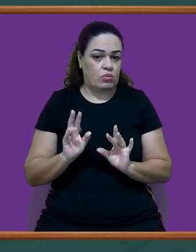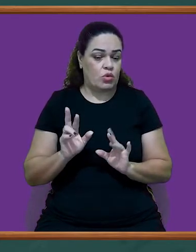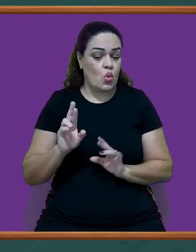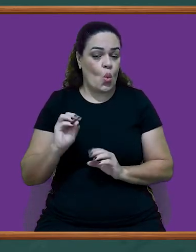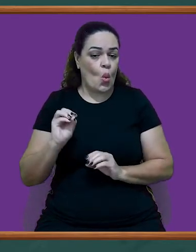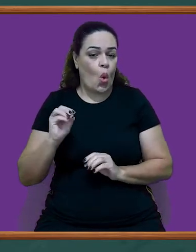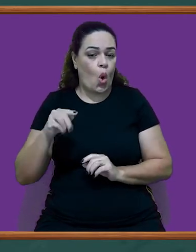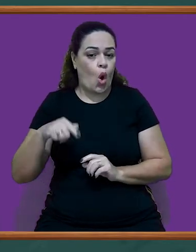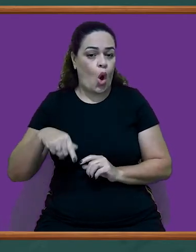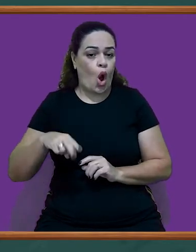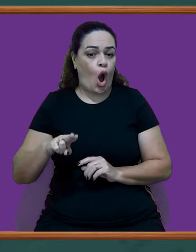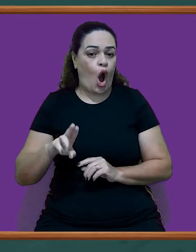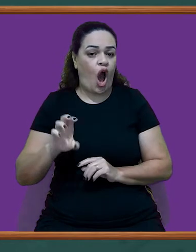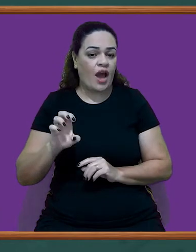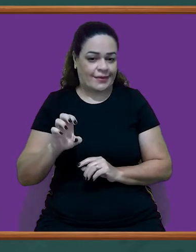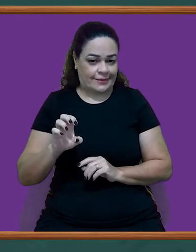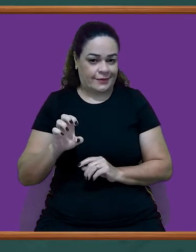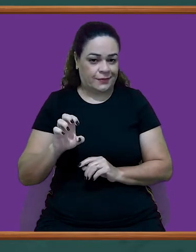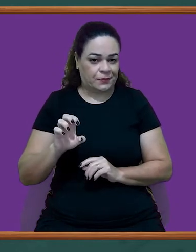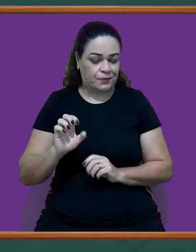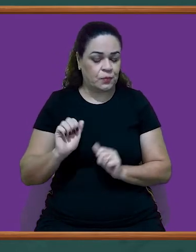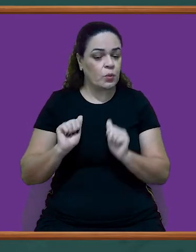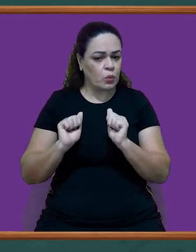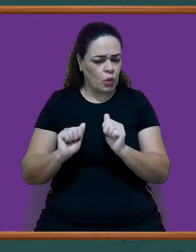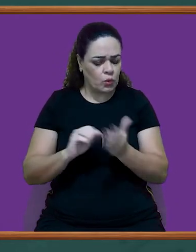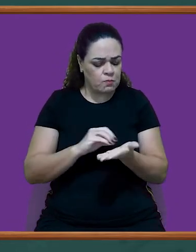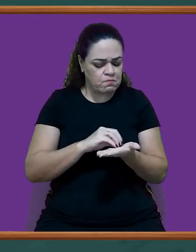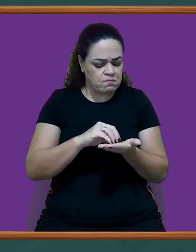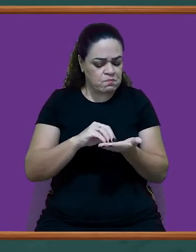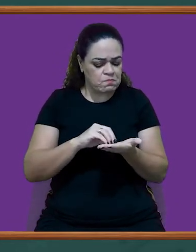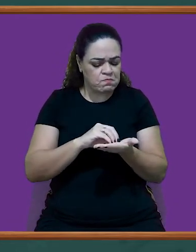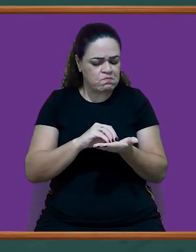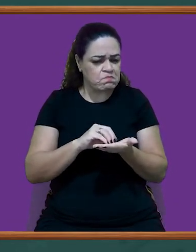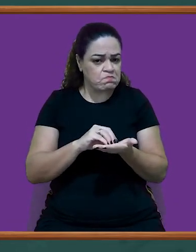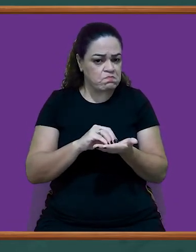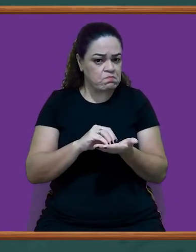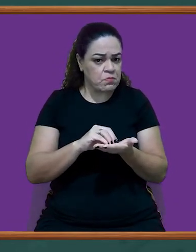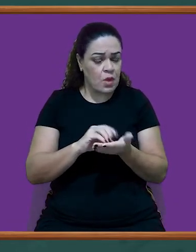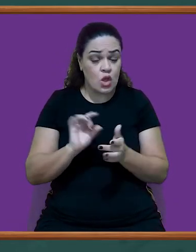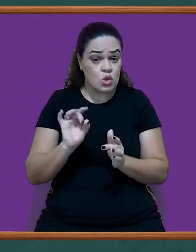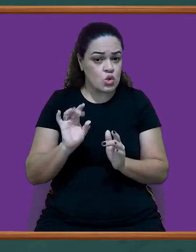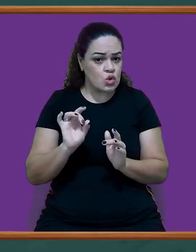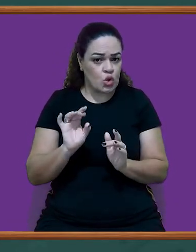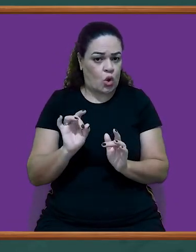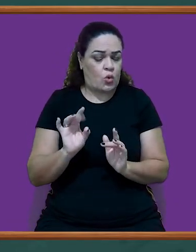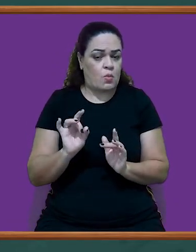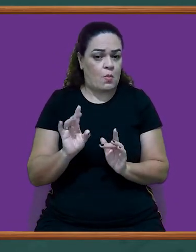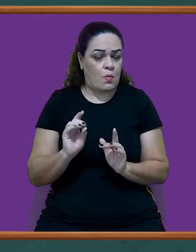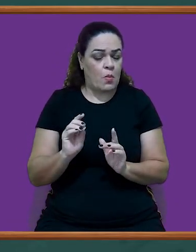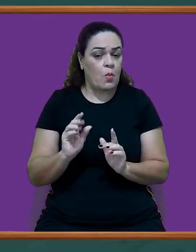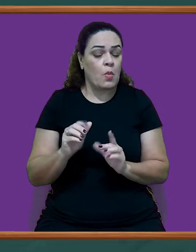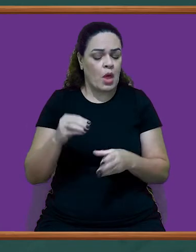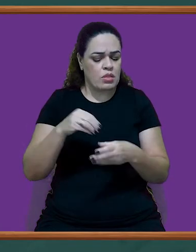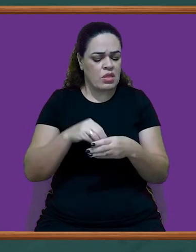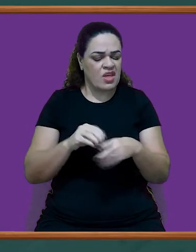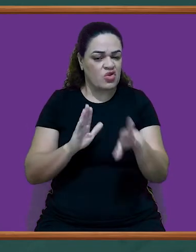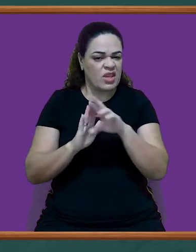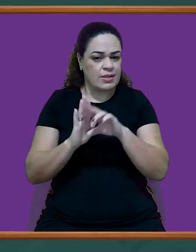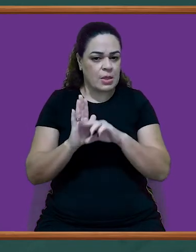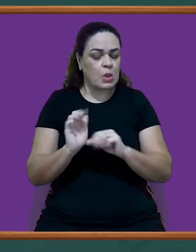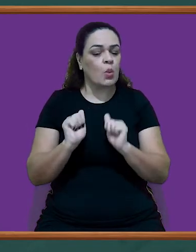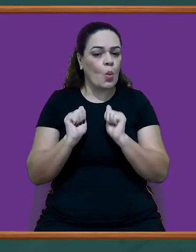eu mexo e as casas aqui tem que ser para fazer o rock e só vai ser para fazer o rock porque o único lance legal